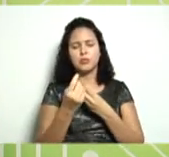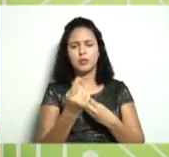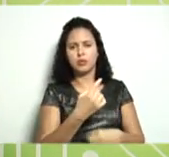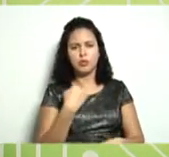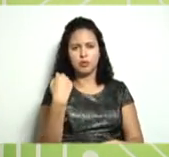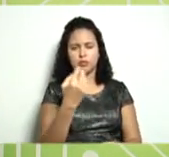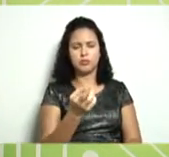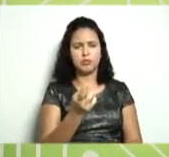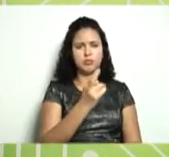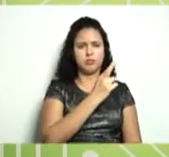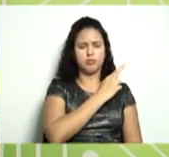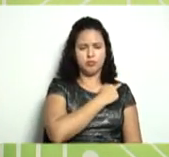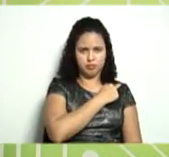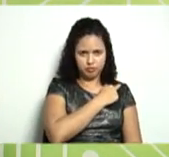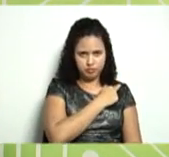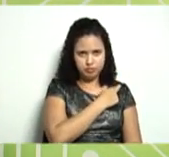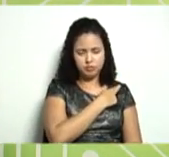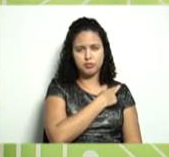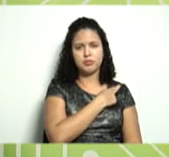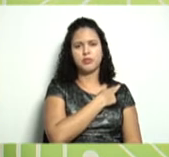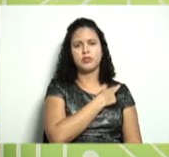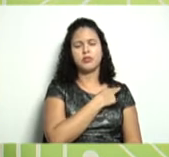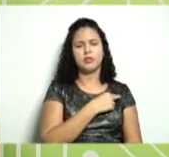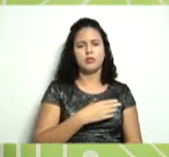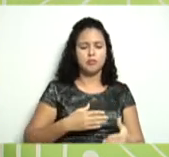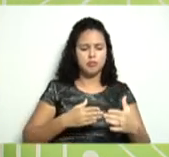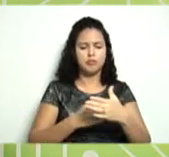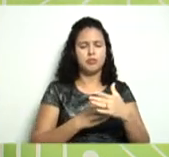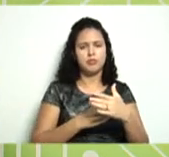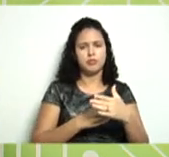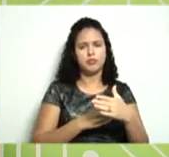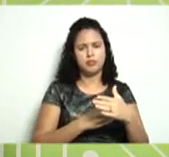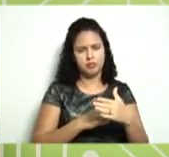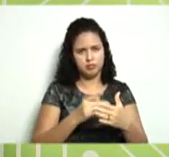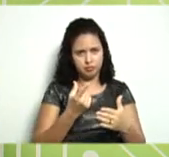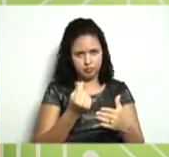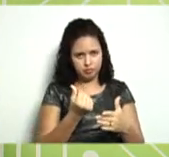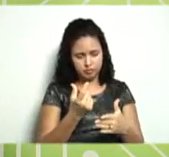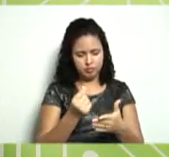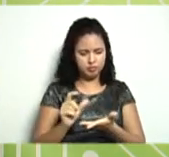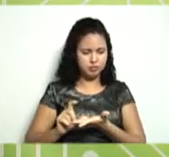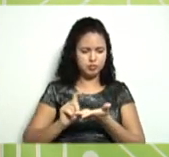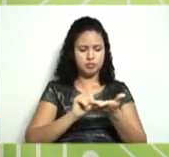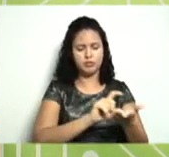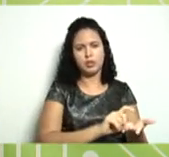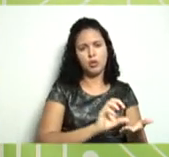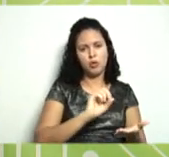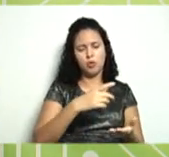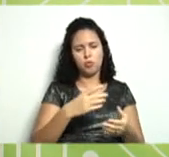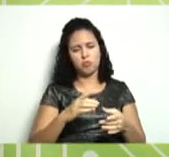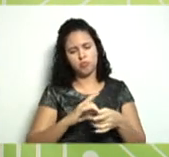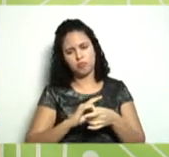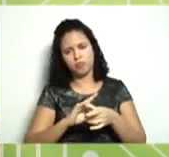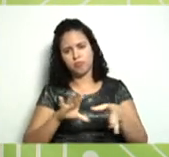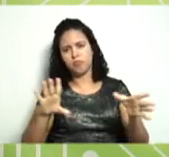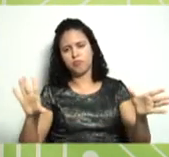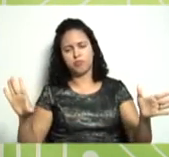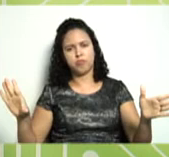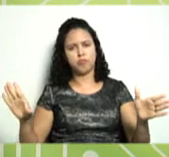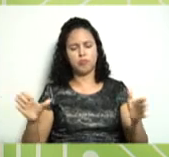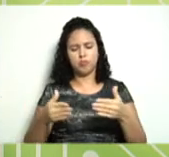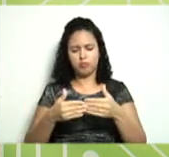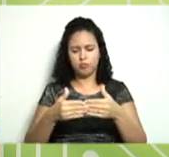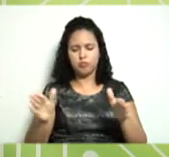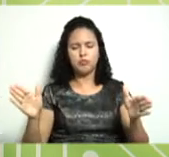qual é a nossa responsabilidade, se ela está limitada ao capital que eu estou injetando na cooperativa ou se ela não tem limite e